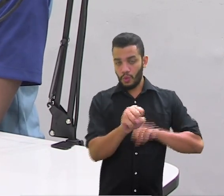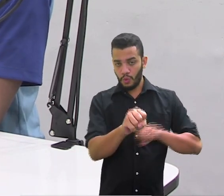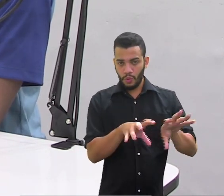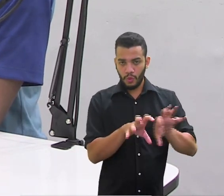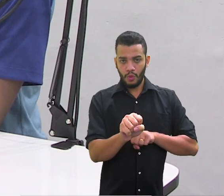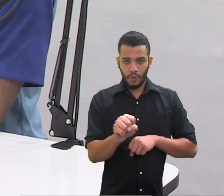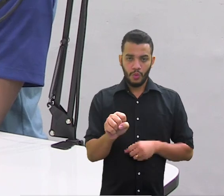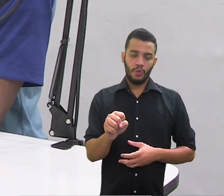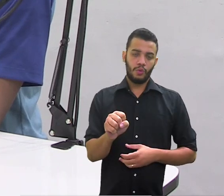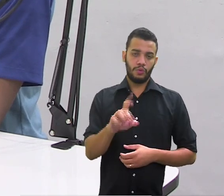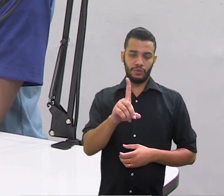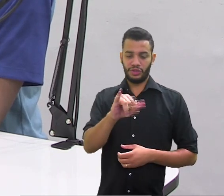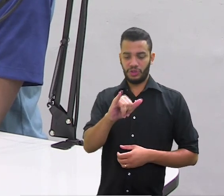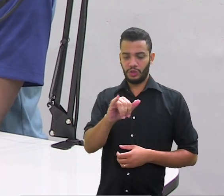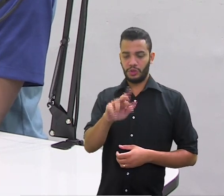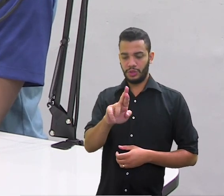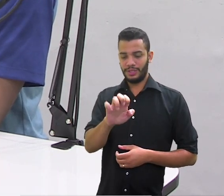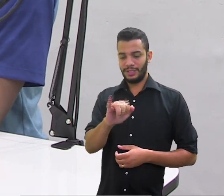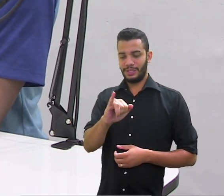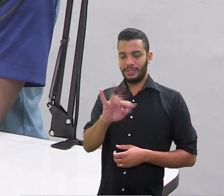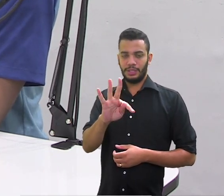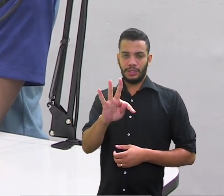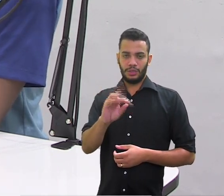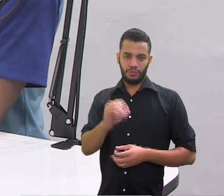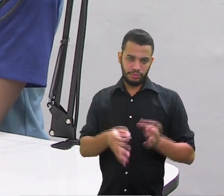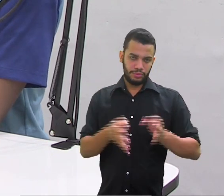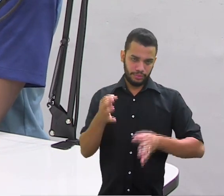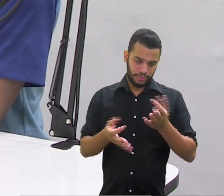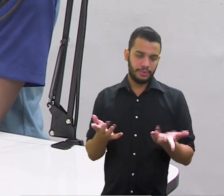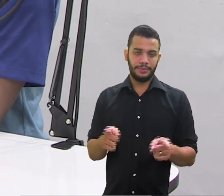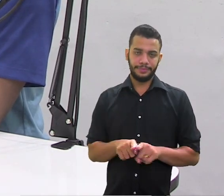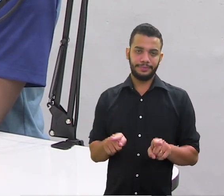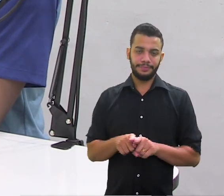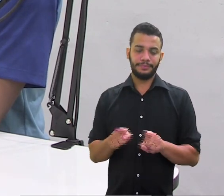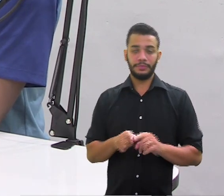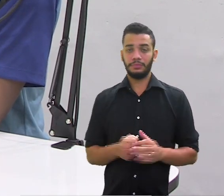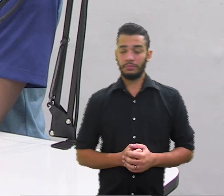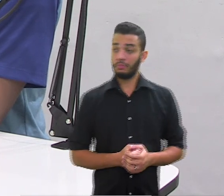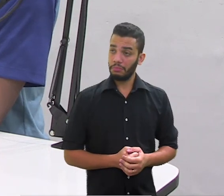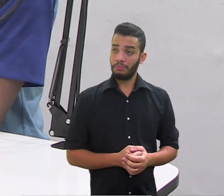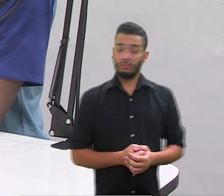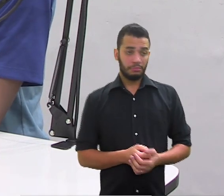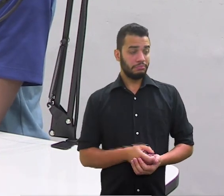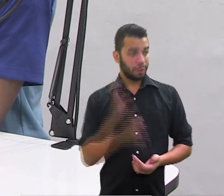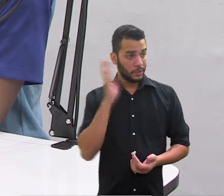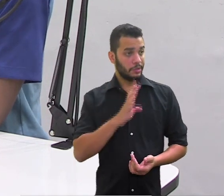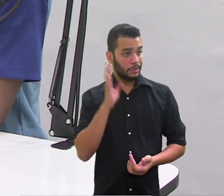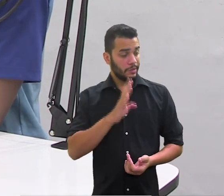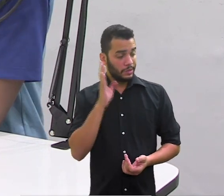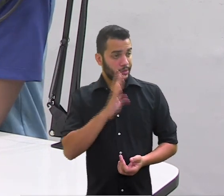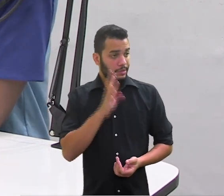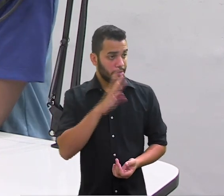em um assunto e aí a gente sabe que ele se formou até em letras, para pedagogia, para saber